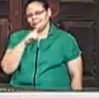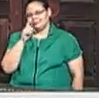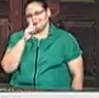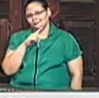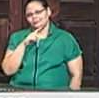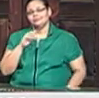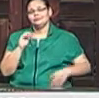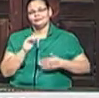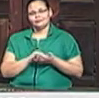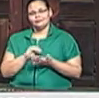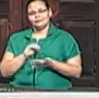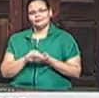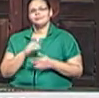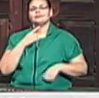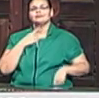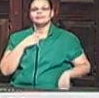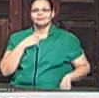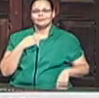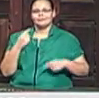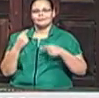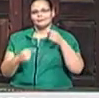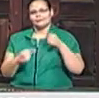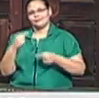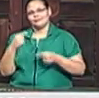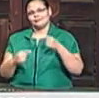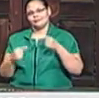Foi falta de vontade política.